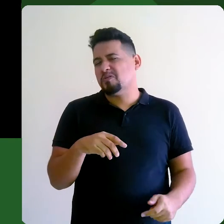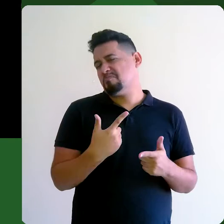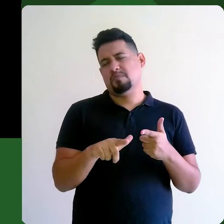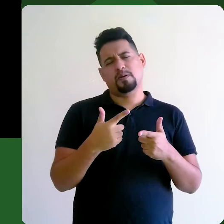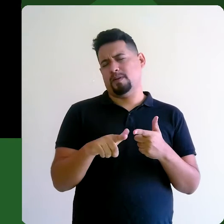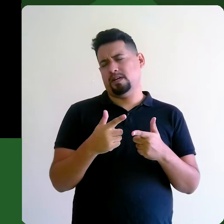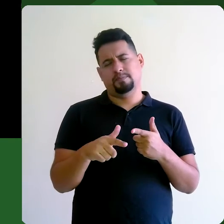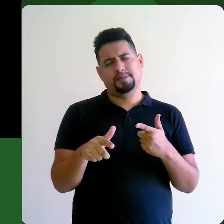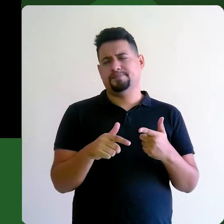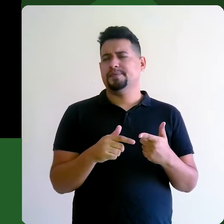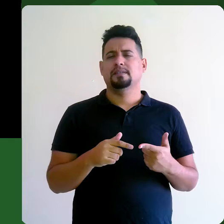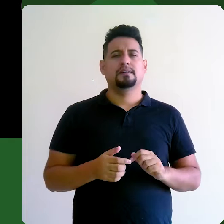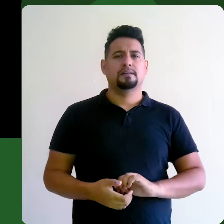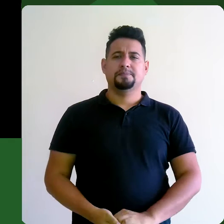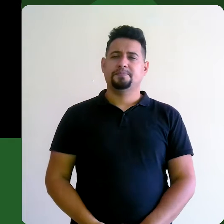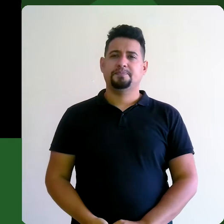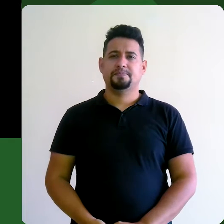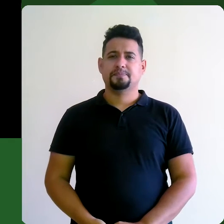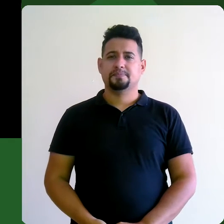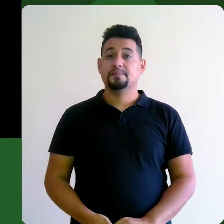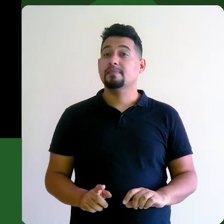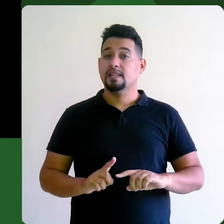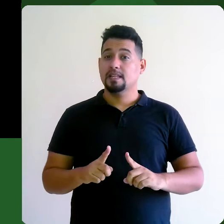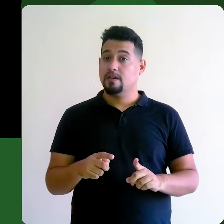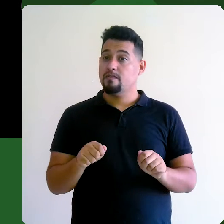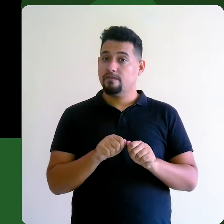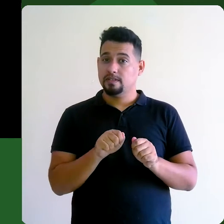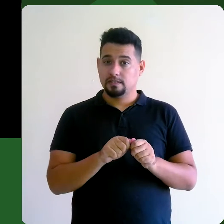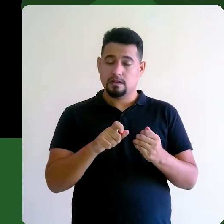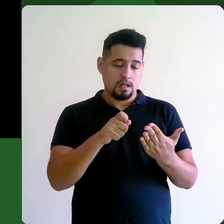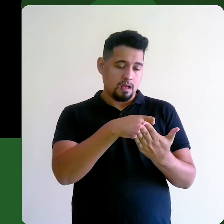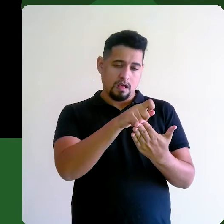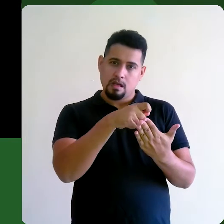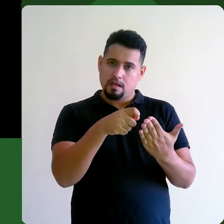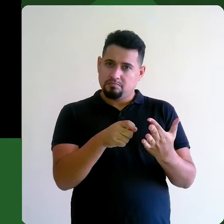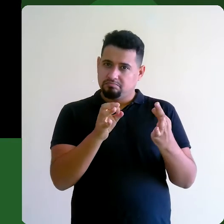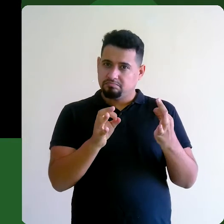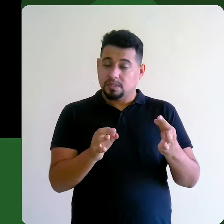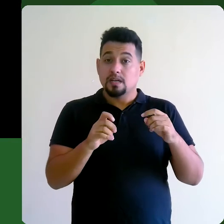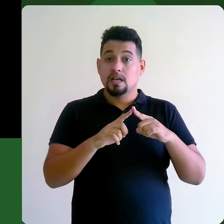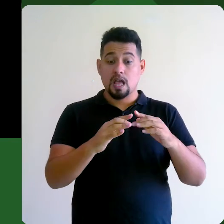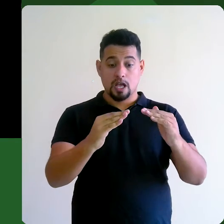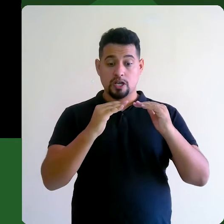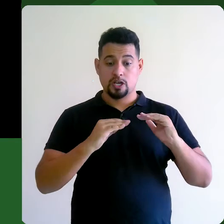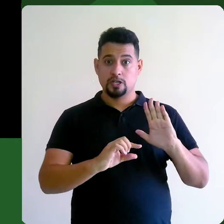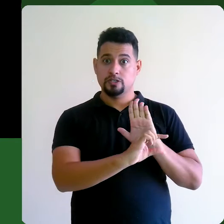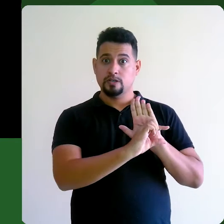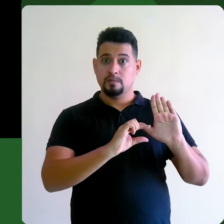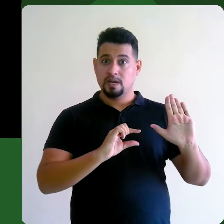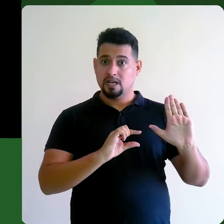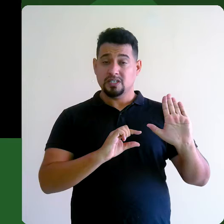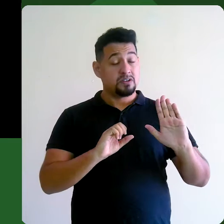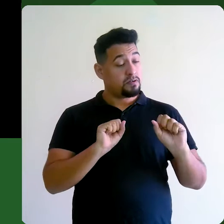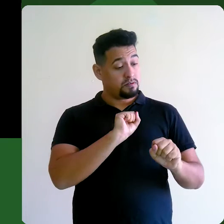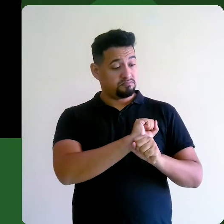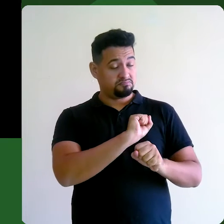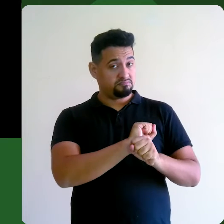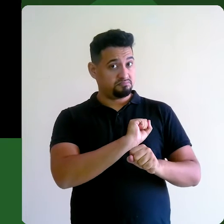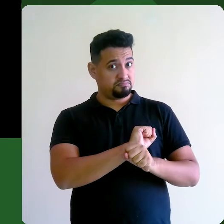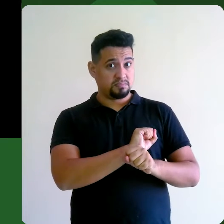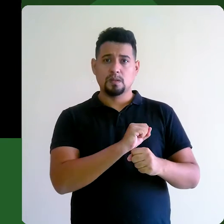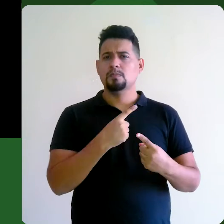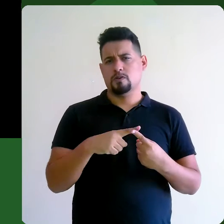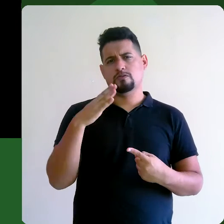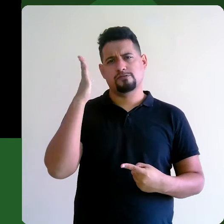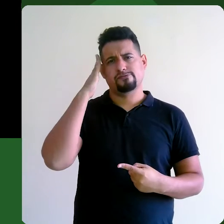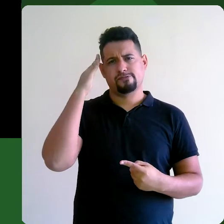poucos milímetros, também não vai interferir no meu desenho. Então, não tem problema, tá? Então, vou fazer essa marcação aqui. E a de baixo, eu vou deixar